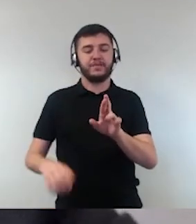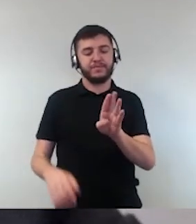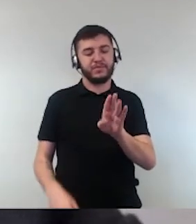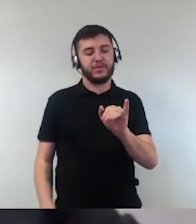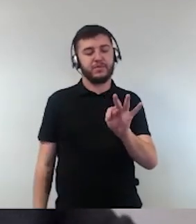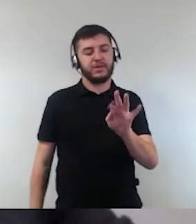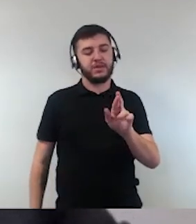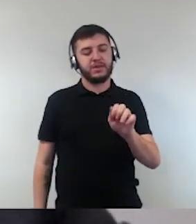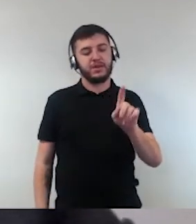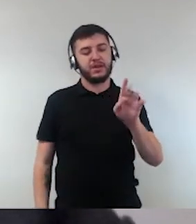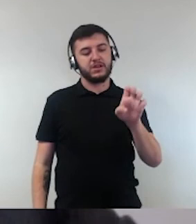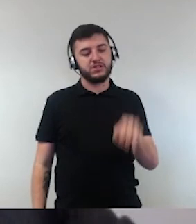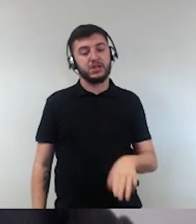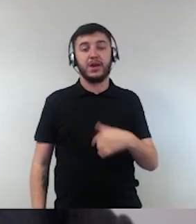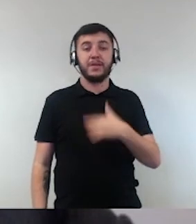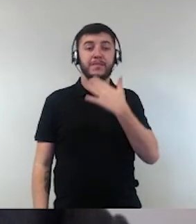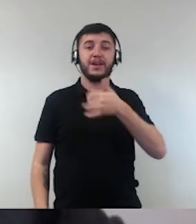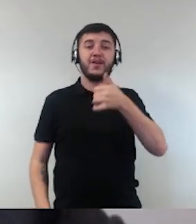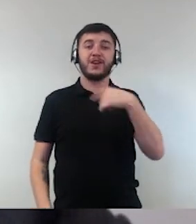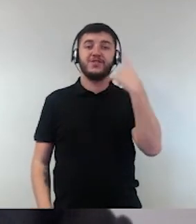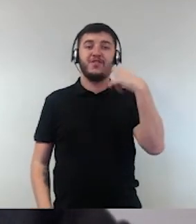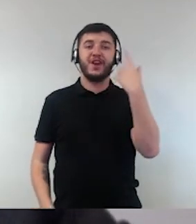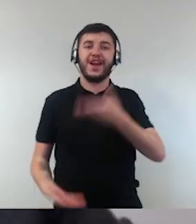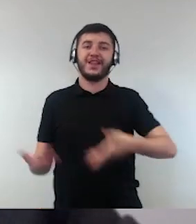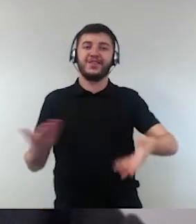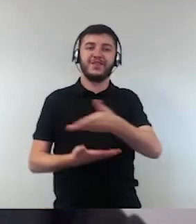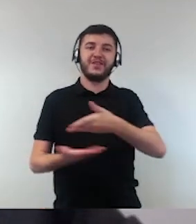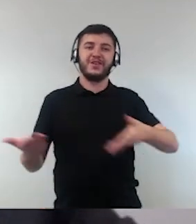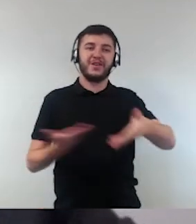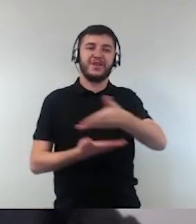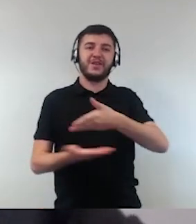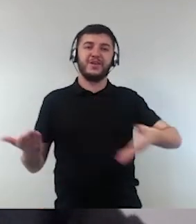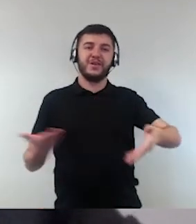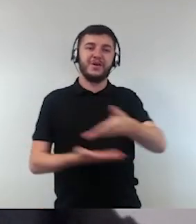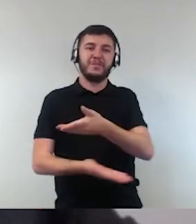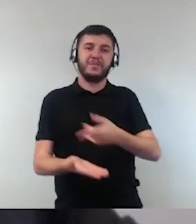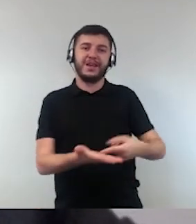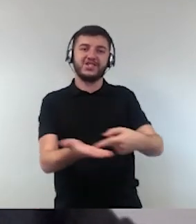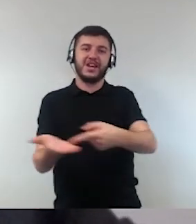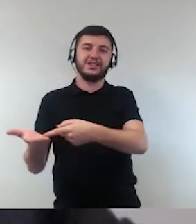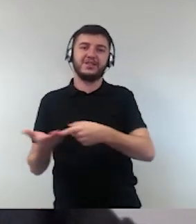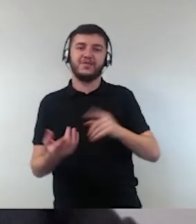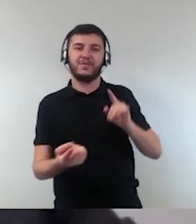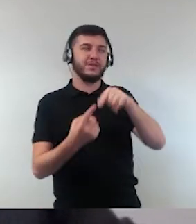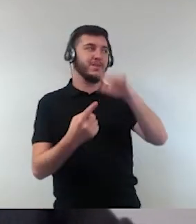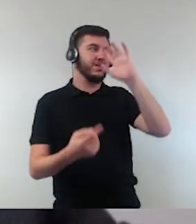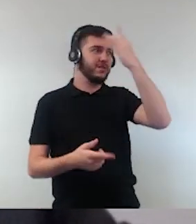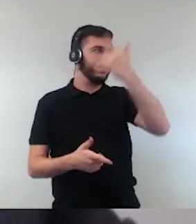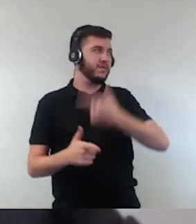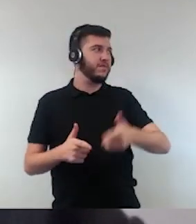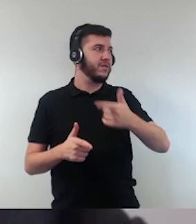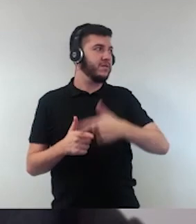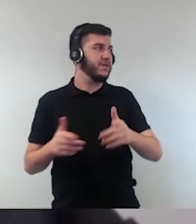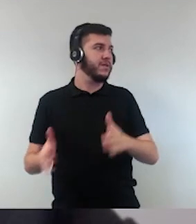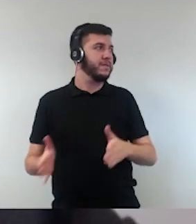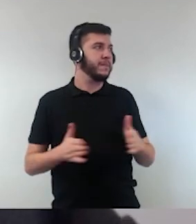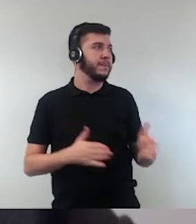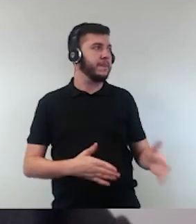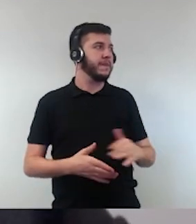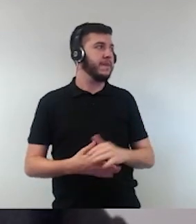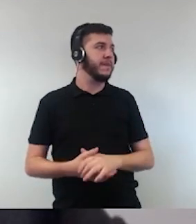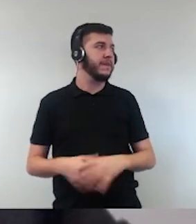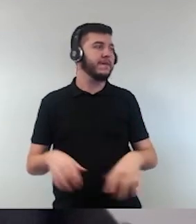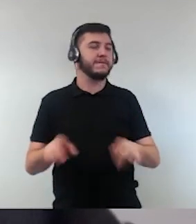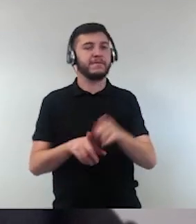uma mediação com os advogados, extrajudicialmente, tentar resolver. Então, esse é o nosso recado. Eu agradeço imensamente aí